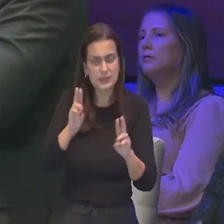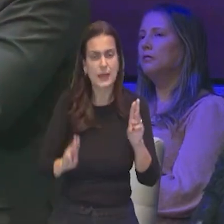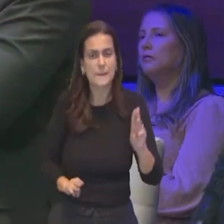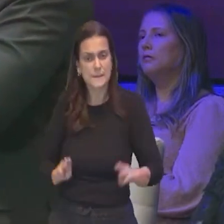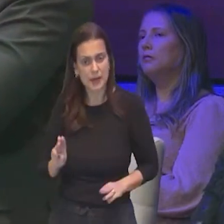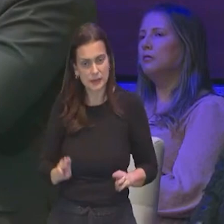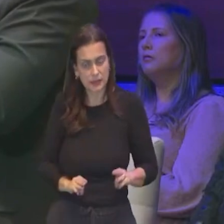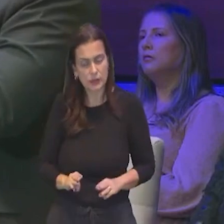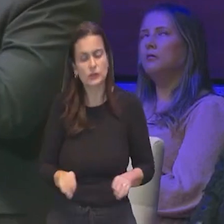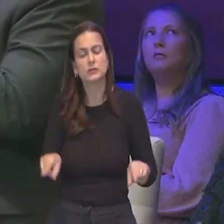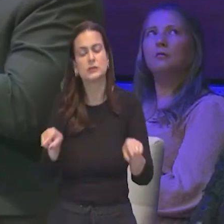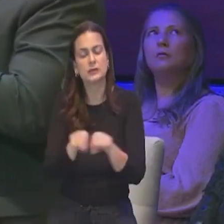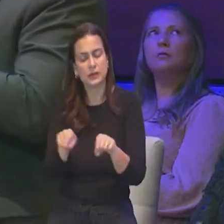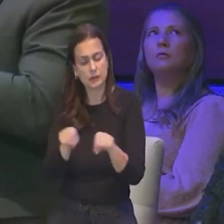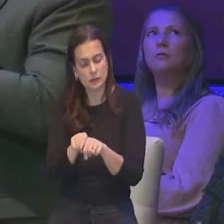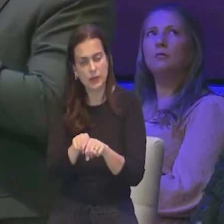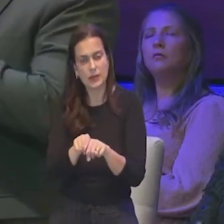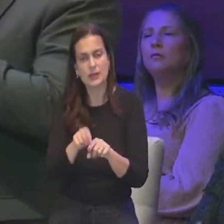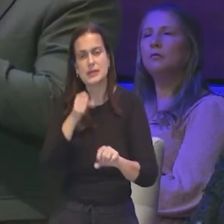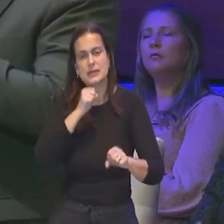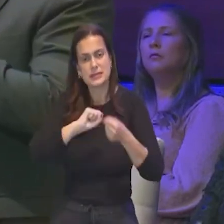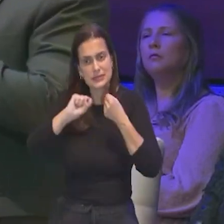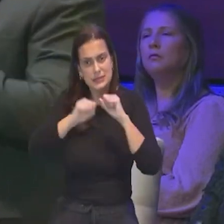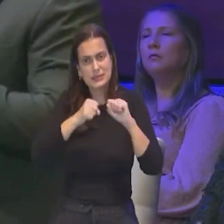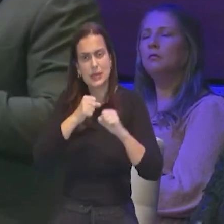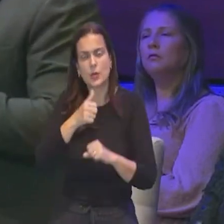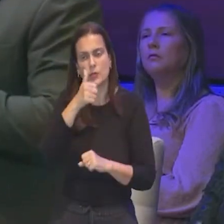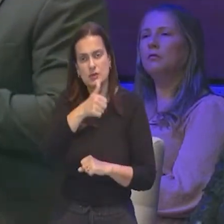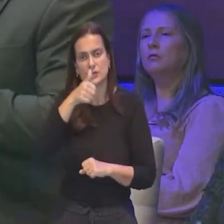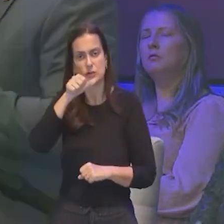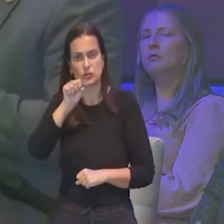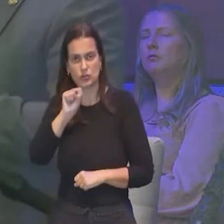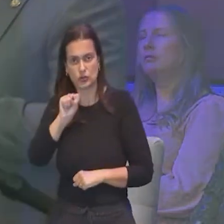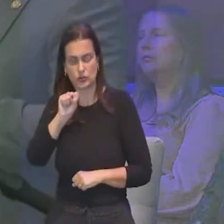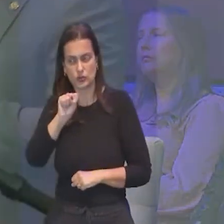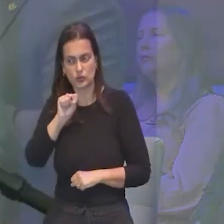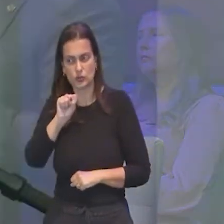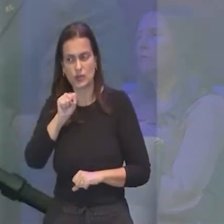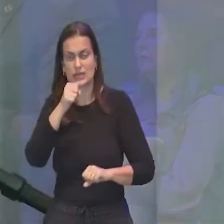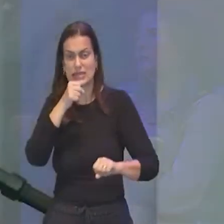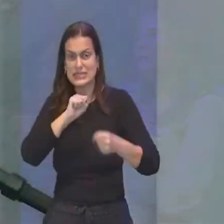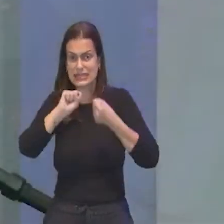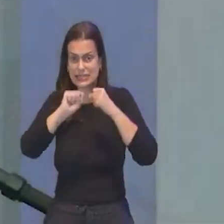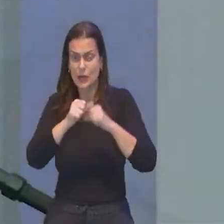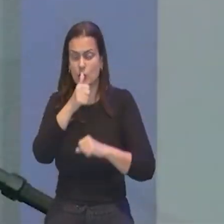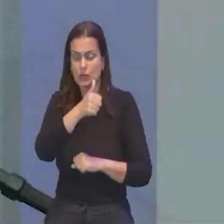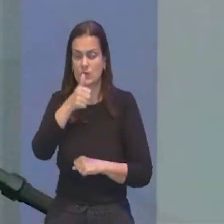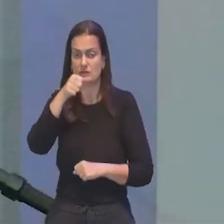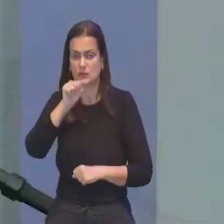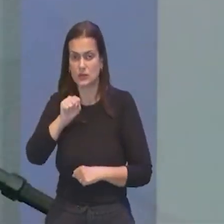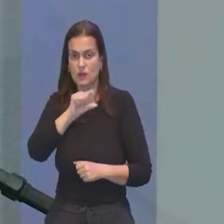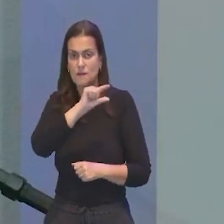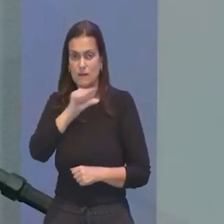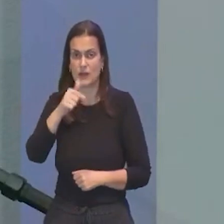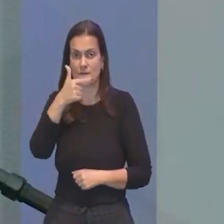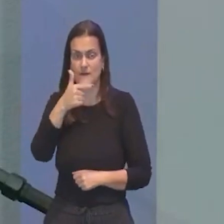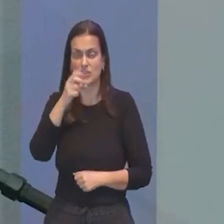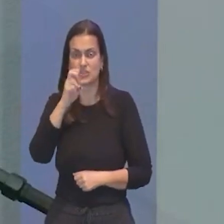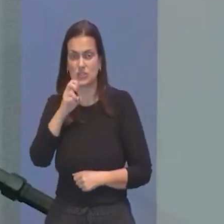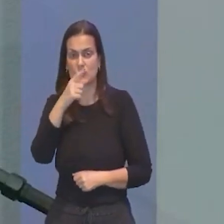encontramos em no Salmo de número 118. Veja o Salmo 118, o verso 25 e